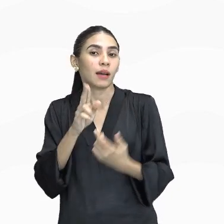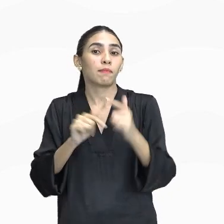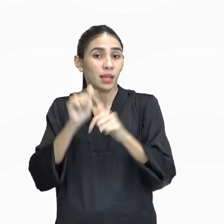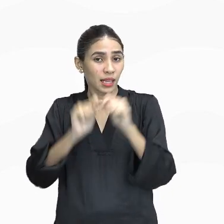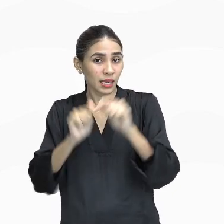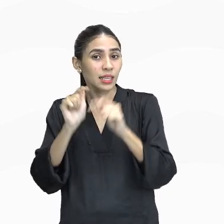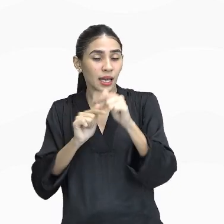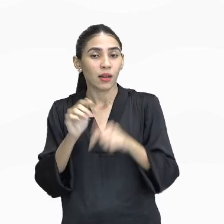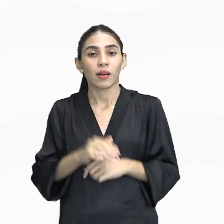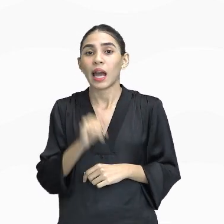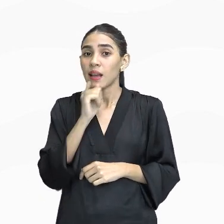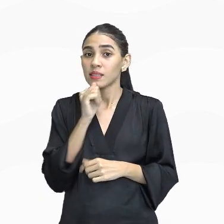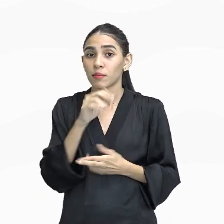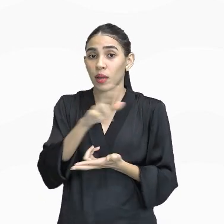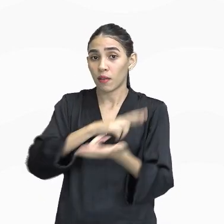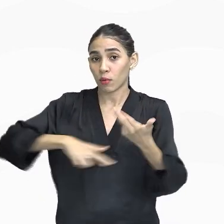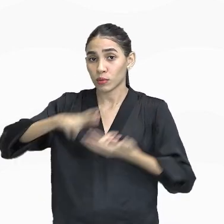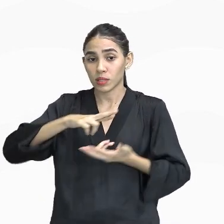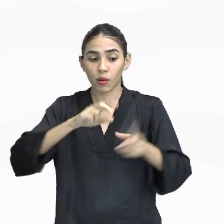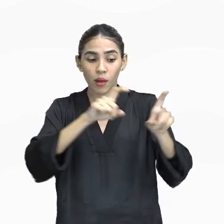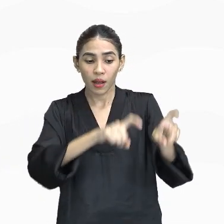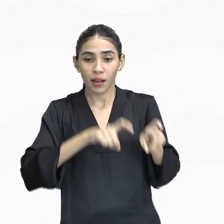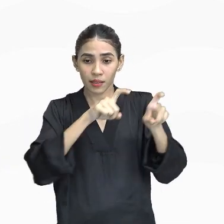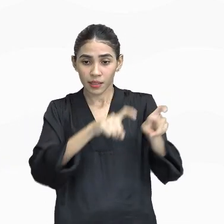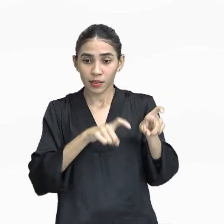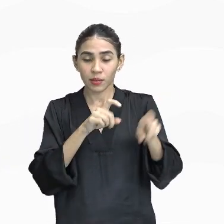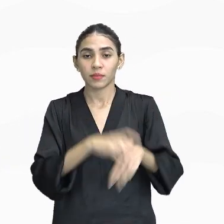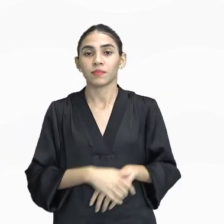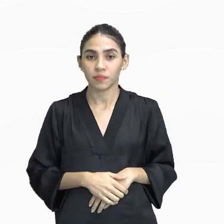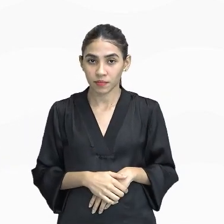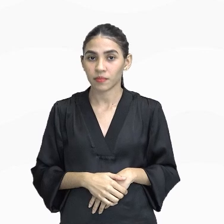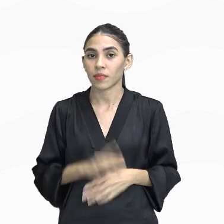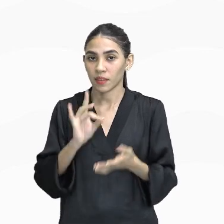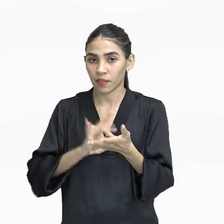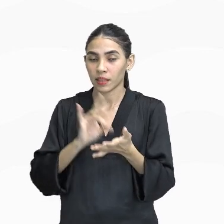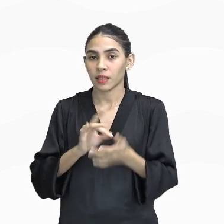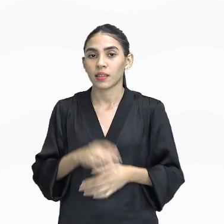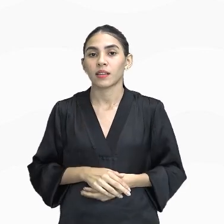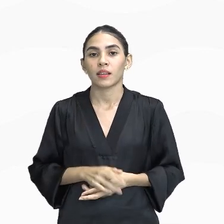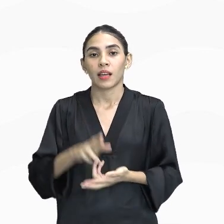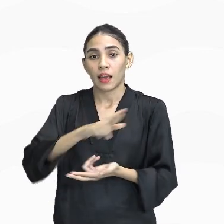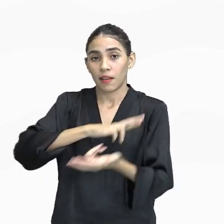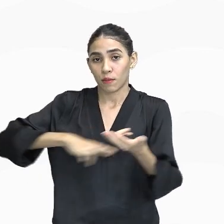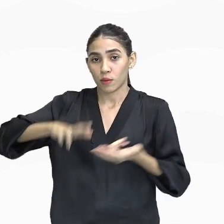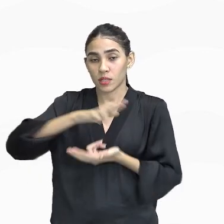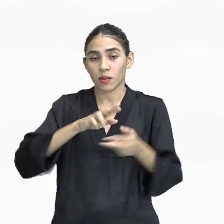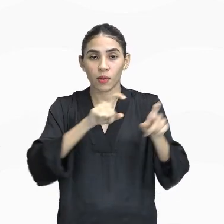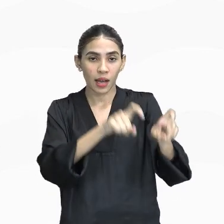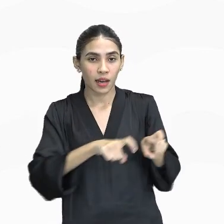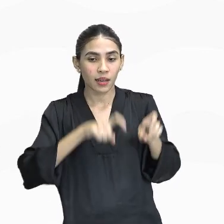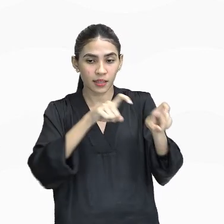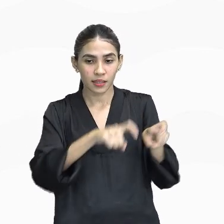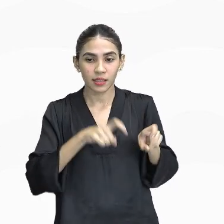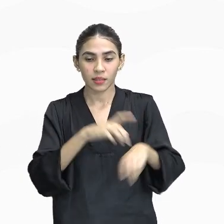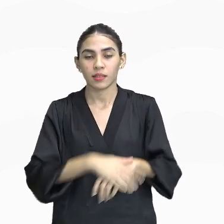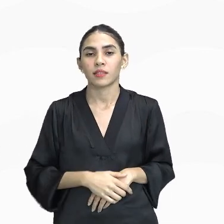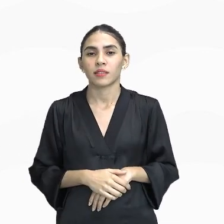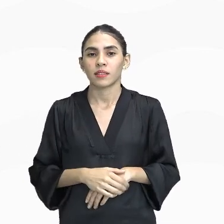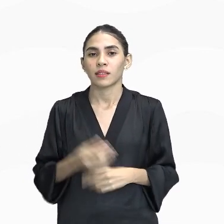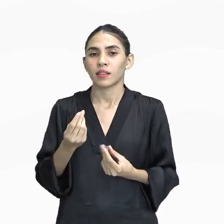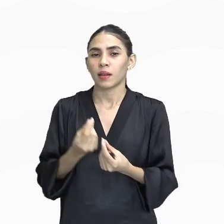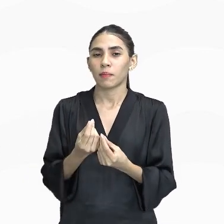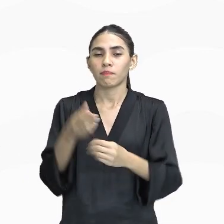isso, né? A revolução agrícola, foi isso que aconteceu? Isso, exatamente. A gente está falando da revolução agrícola aqui, quando lá